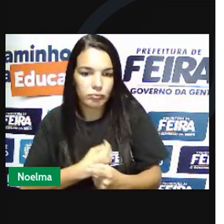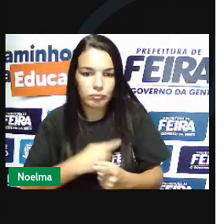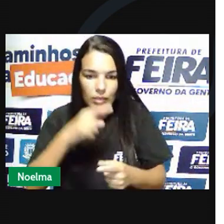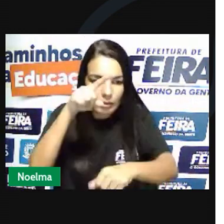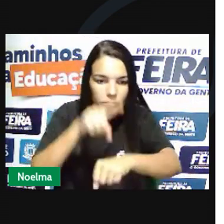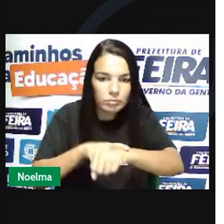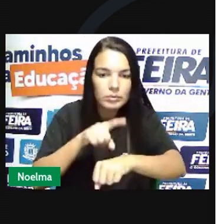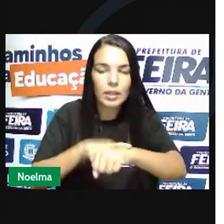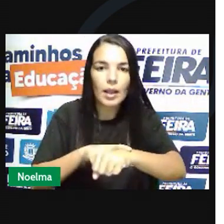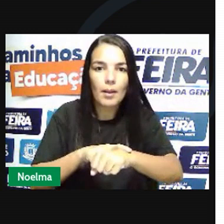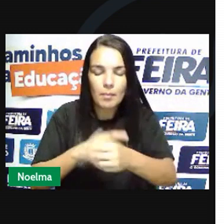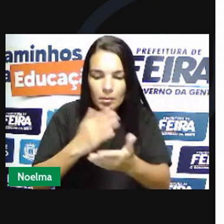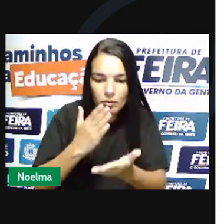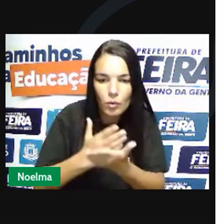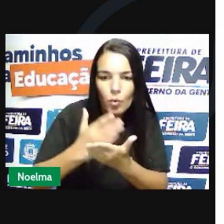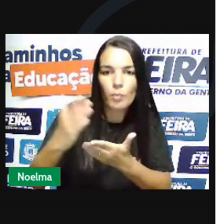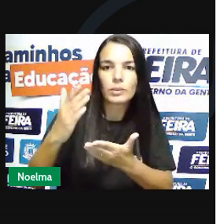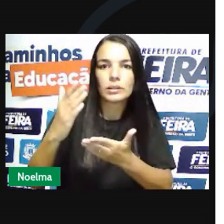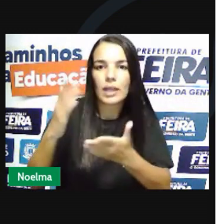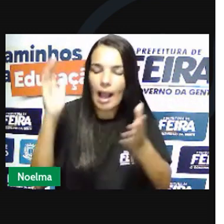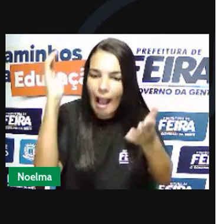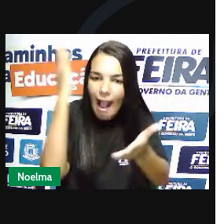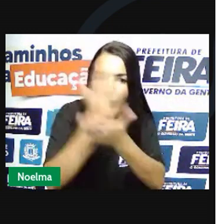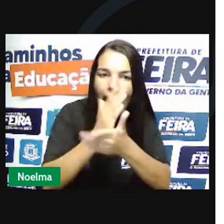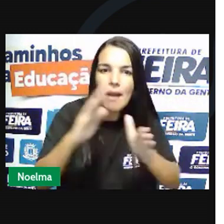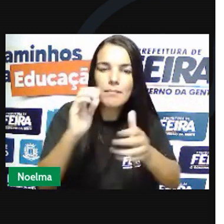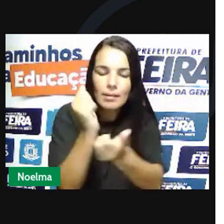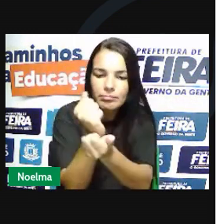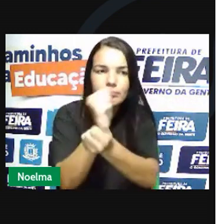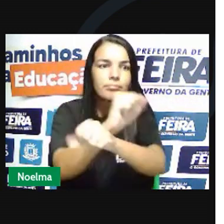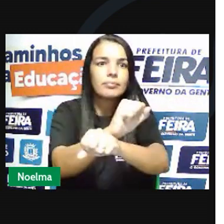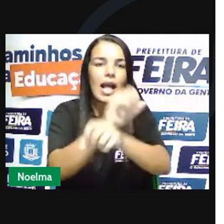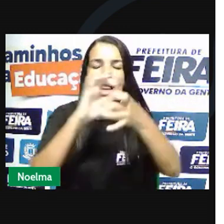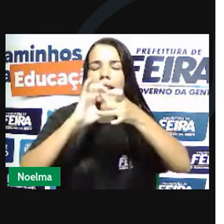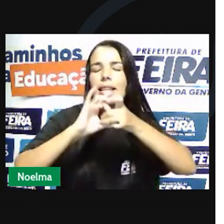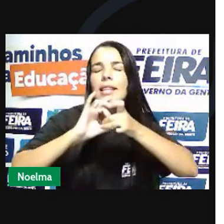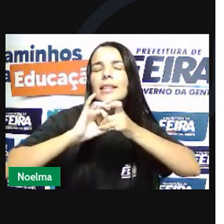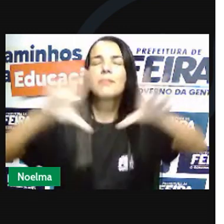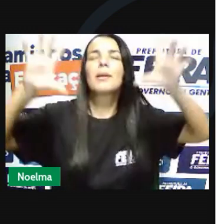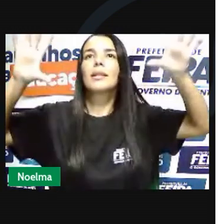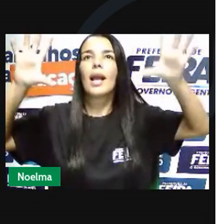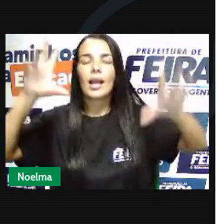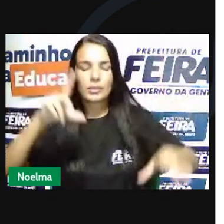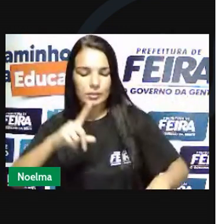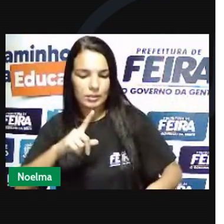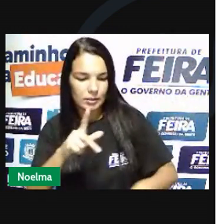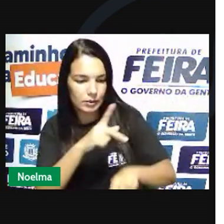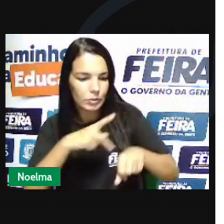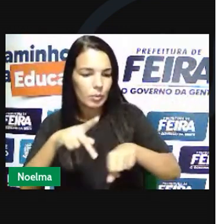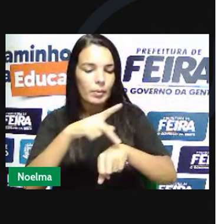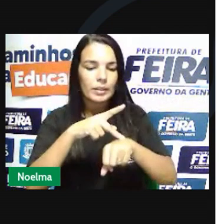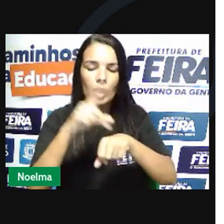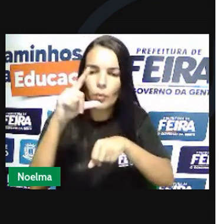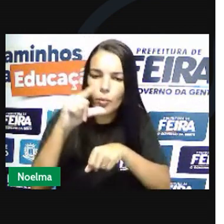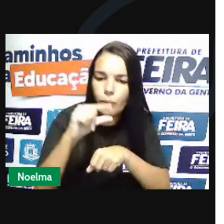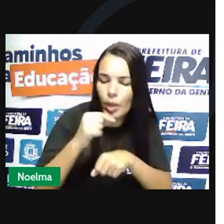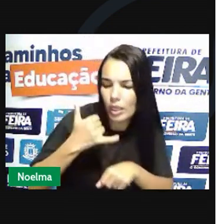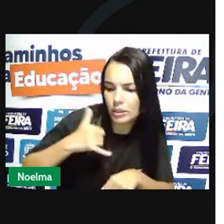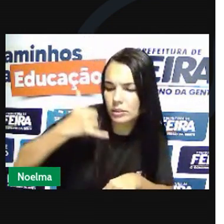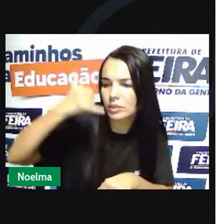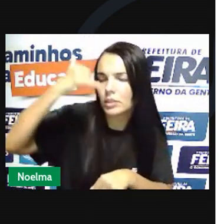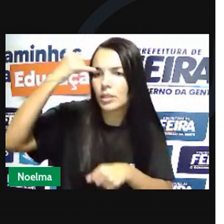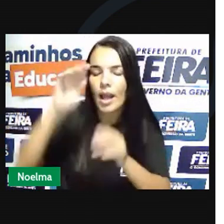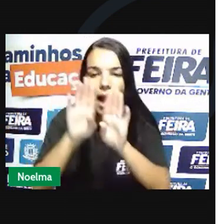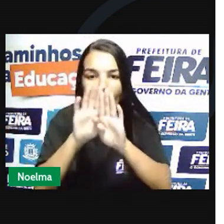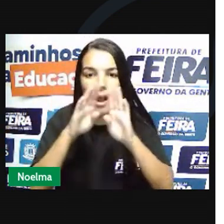de partida a abolição da escravidão, proclamação da República, diminuição dos impostos, abertura dos